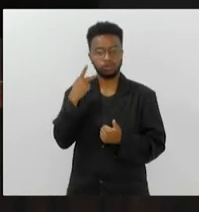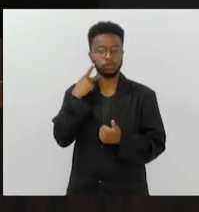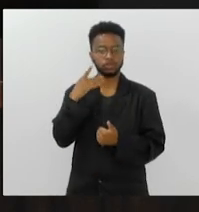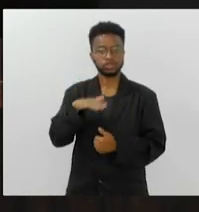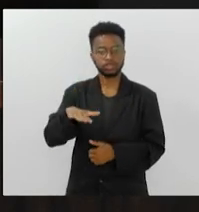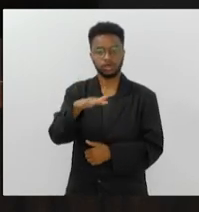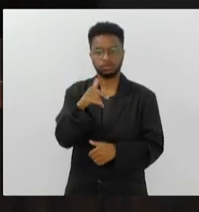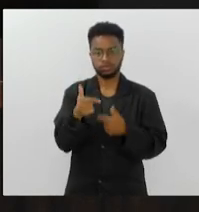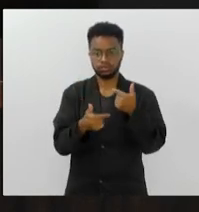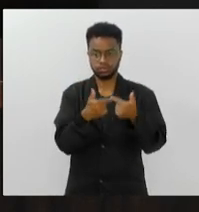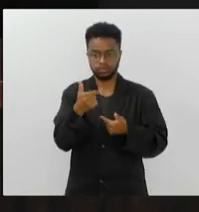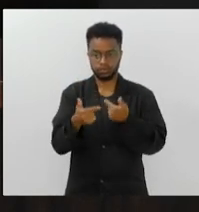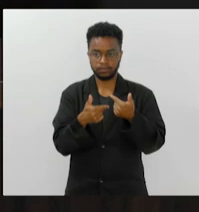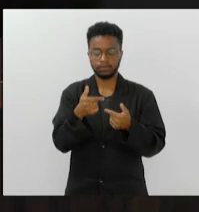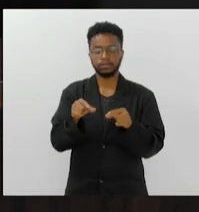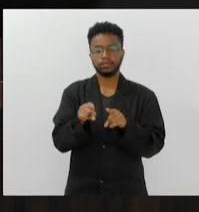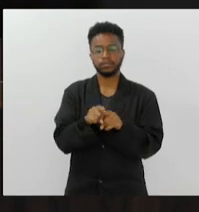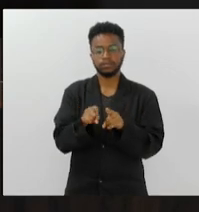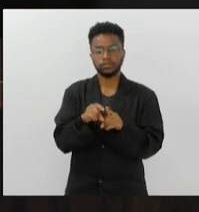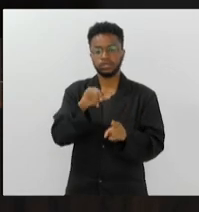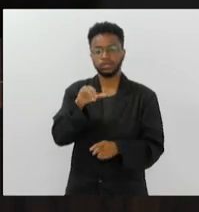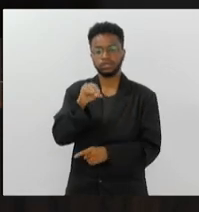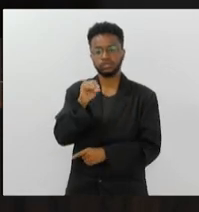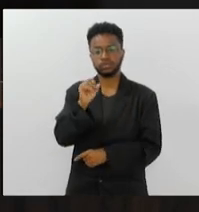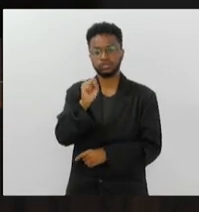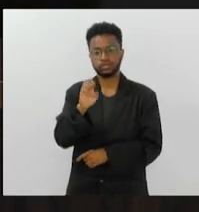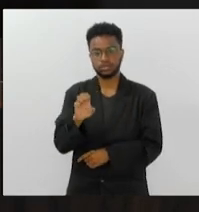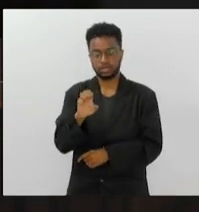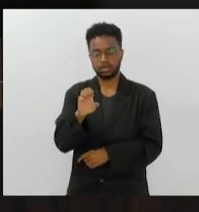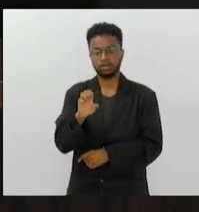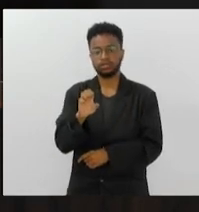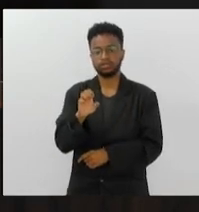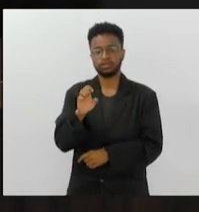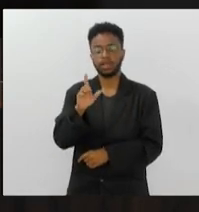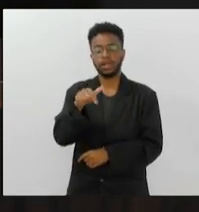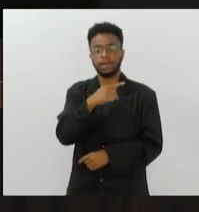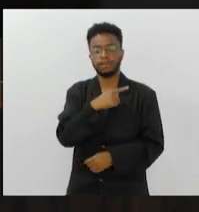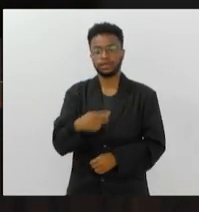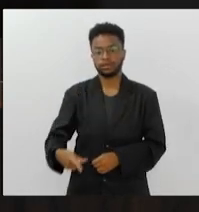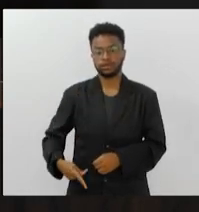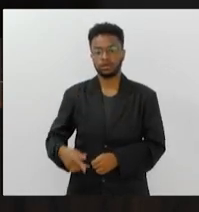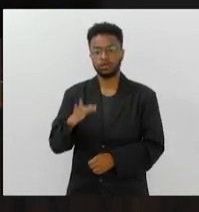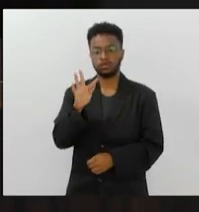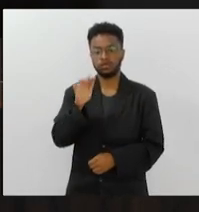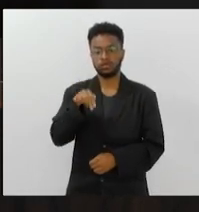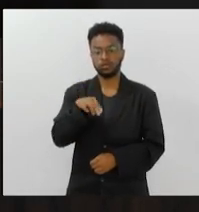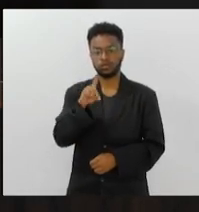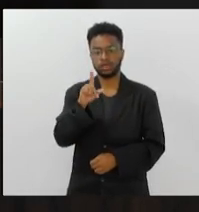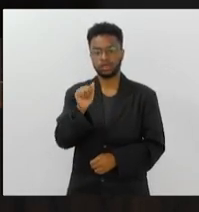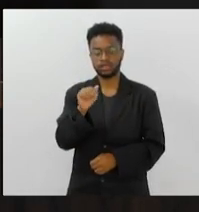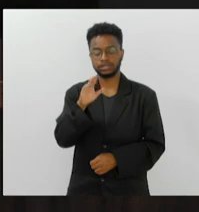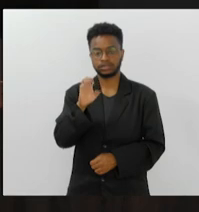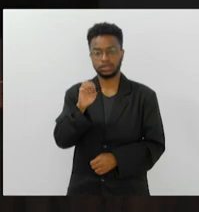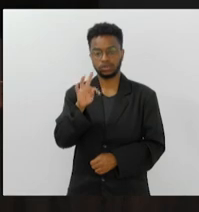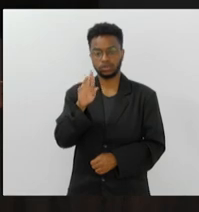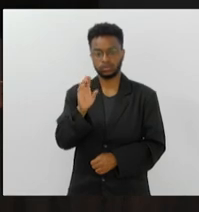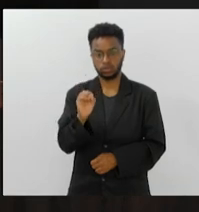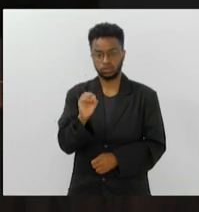subprocuradora-geral do trabalho, e o senhor José Clóvis, presidente da Fundacentro.